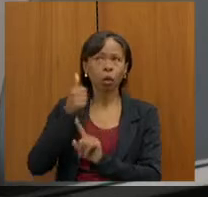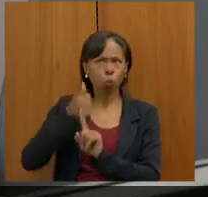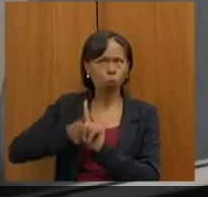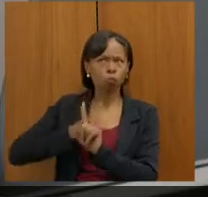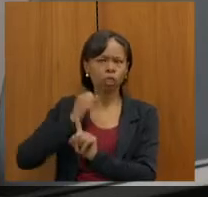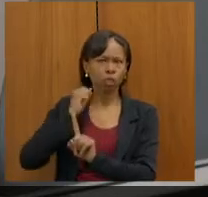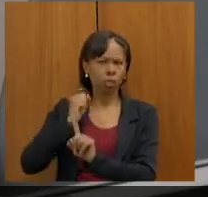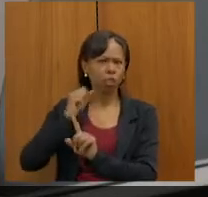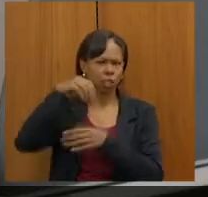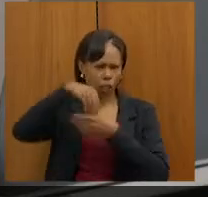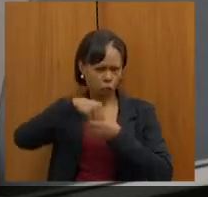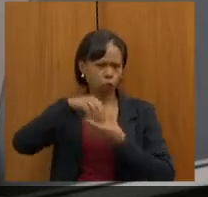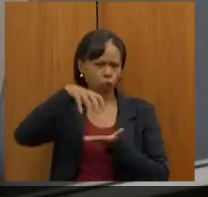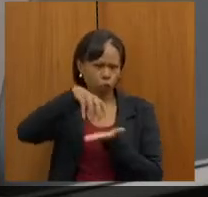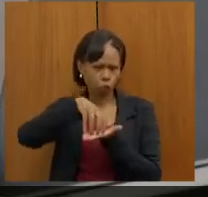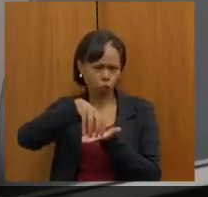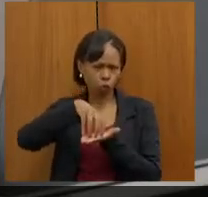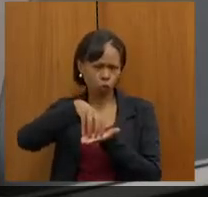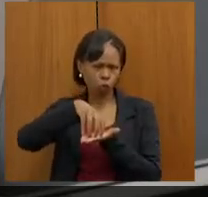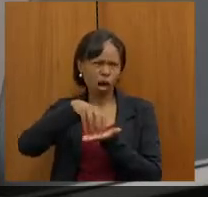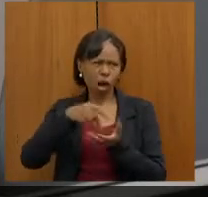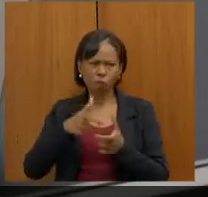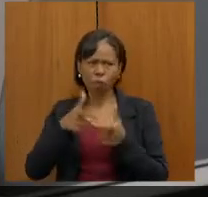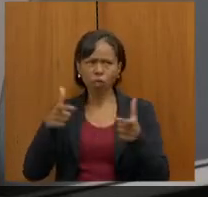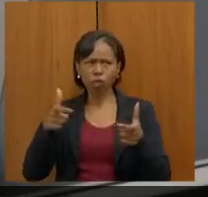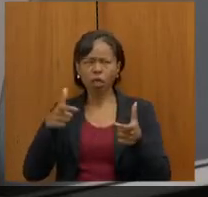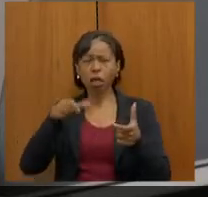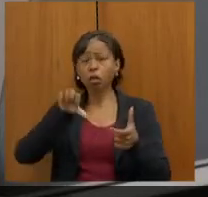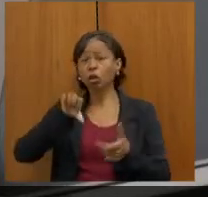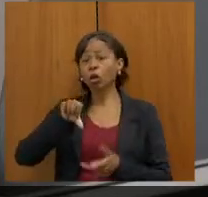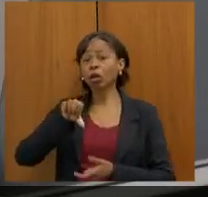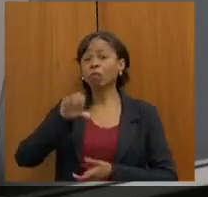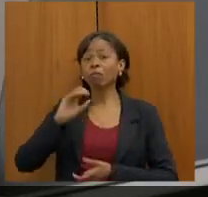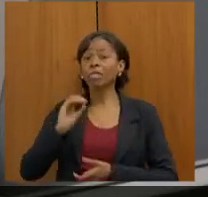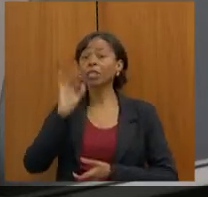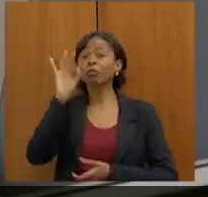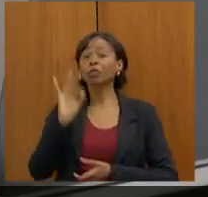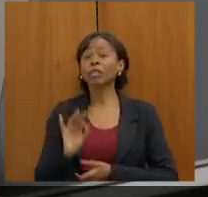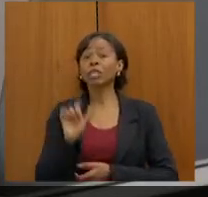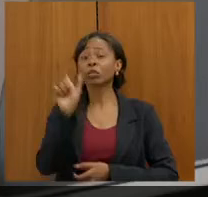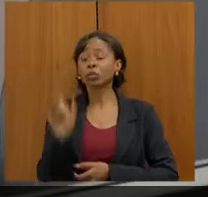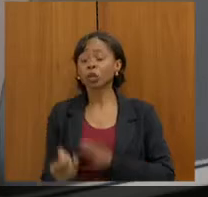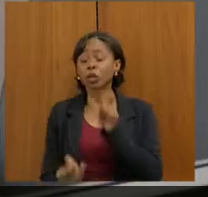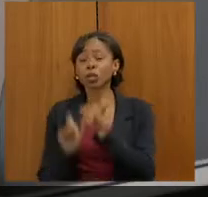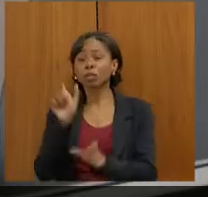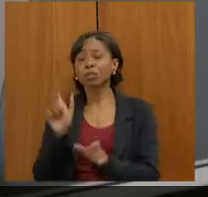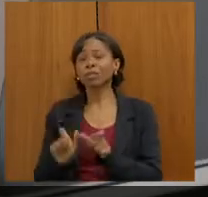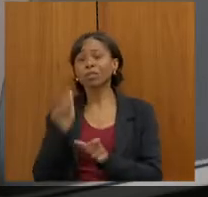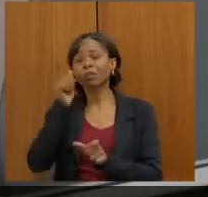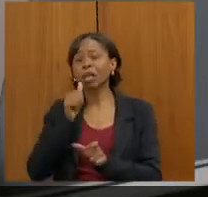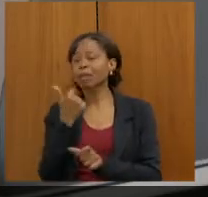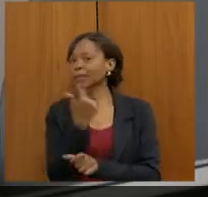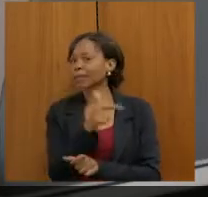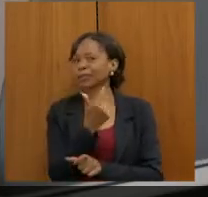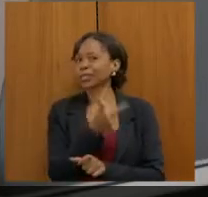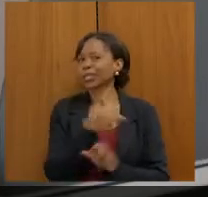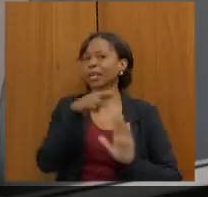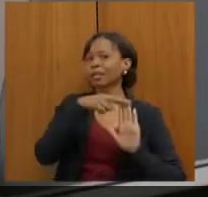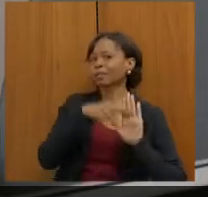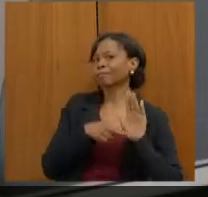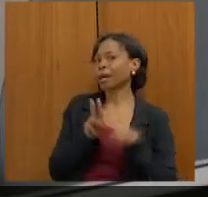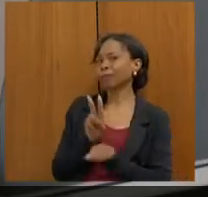núcleo noventa porcento não possuíam noventa porcento dessas vítimas não possuíam medida protetiva